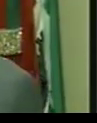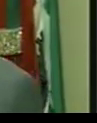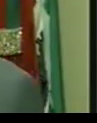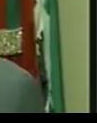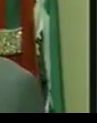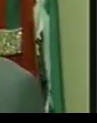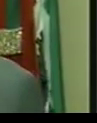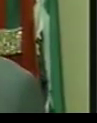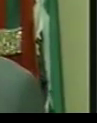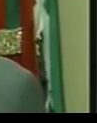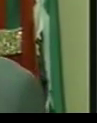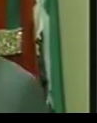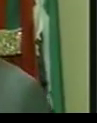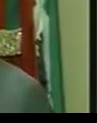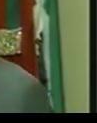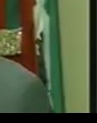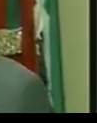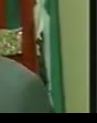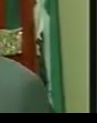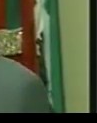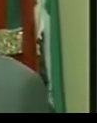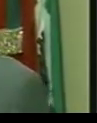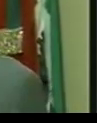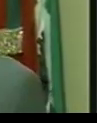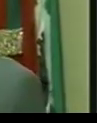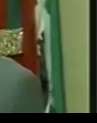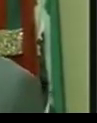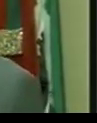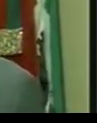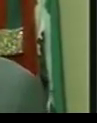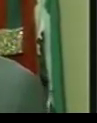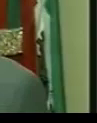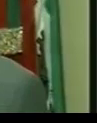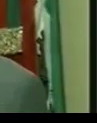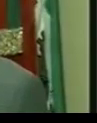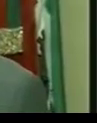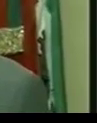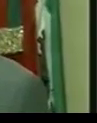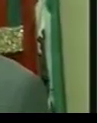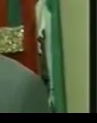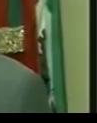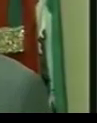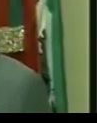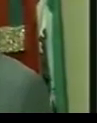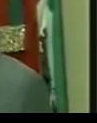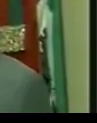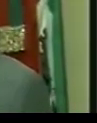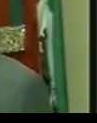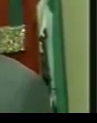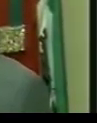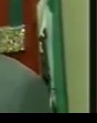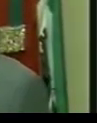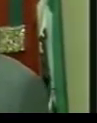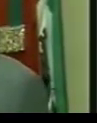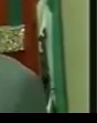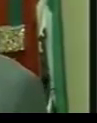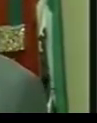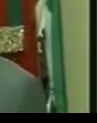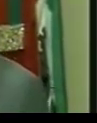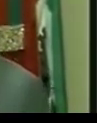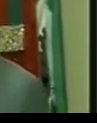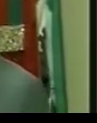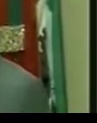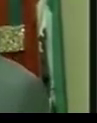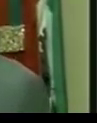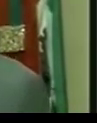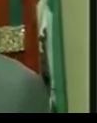a categoria que tem, o circuito da liberal, ele com certeza vai ser bastante assistido e terá